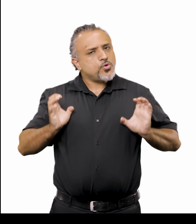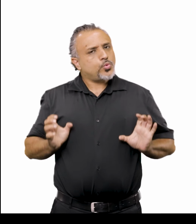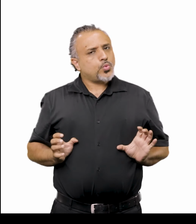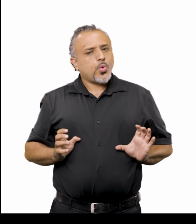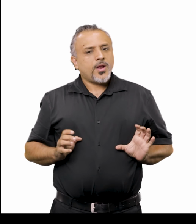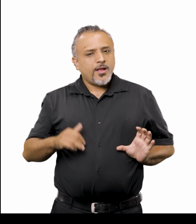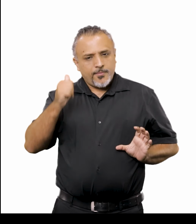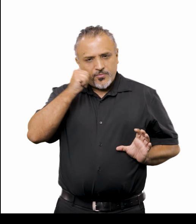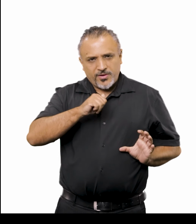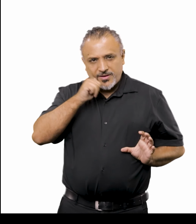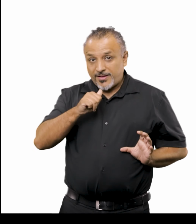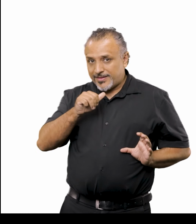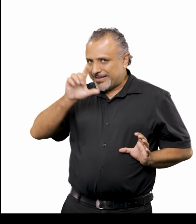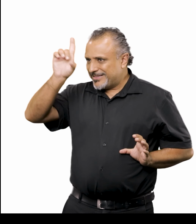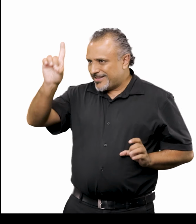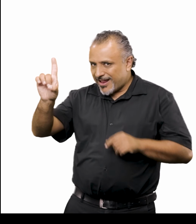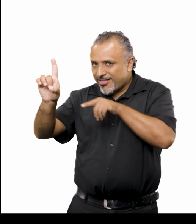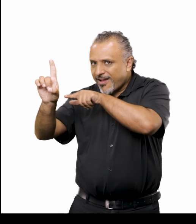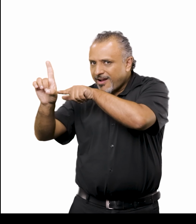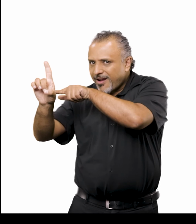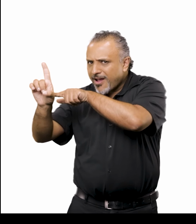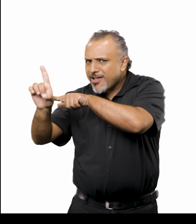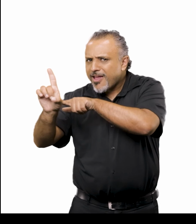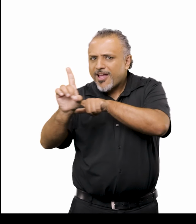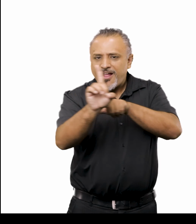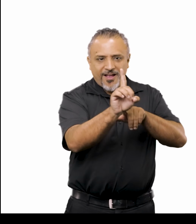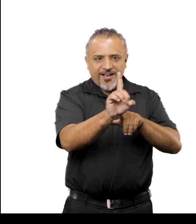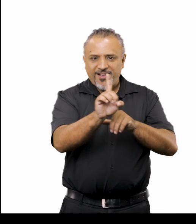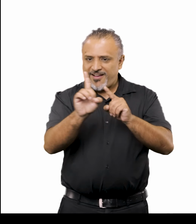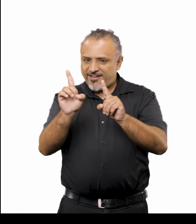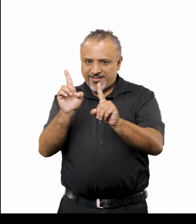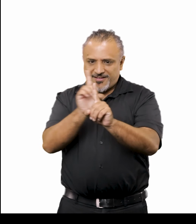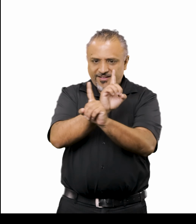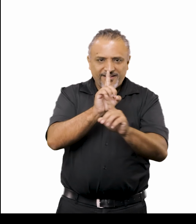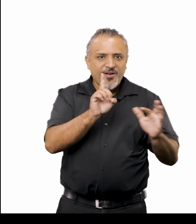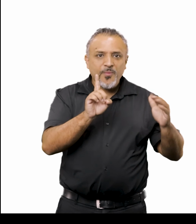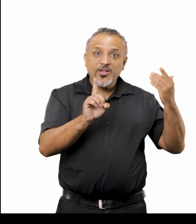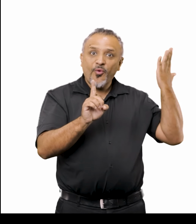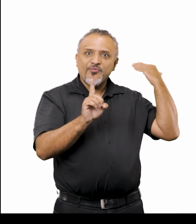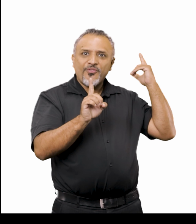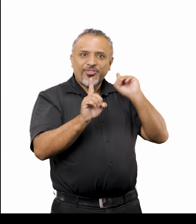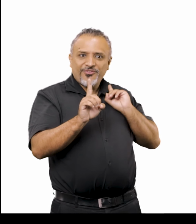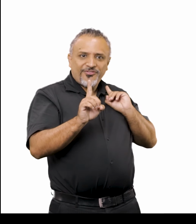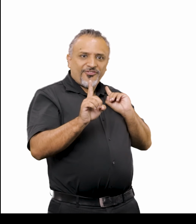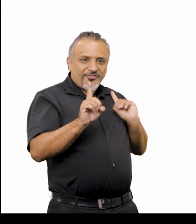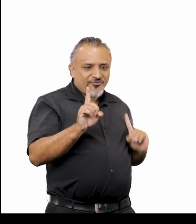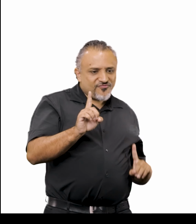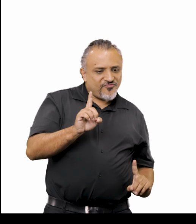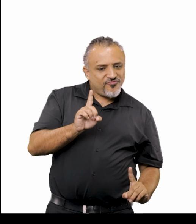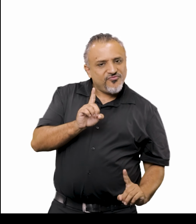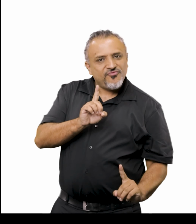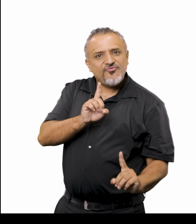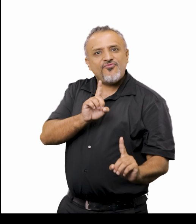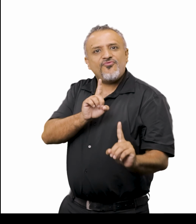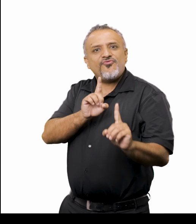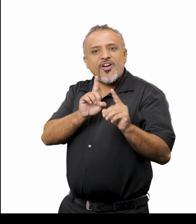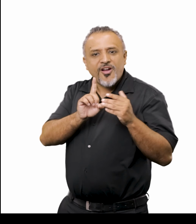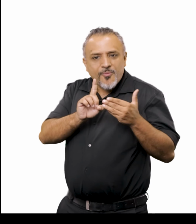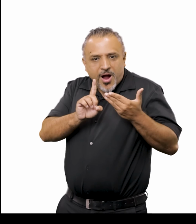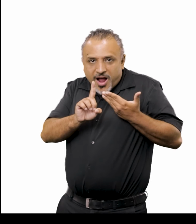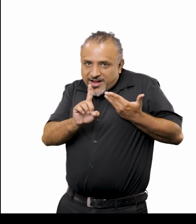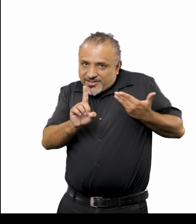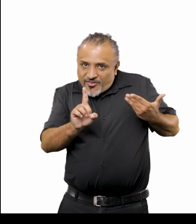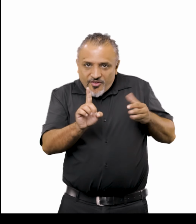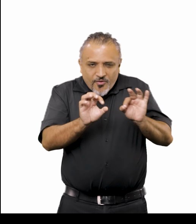posturas, especialmente da moça da extrema-direita, que passa a ocupar o centro, e da moça mais ao fundo, que é colocada em